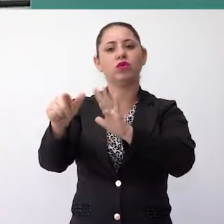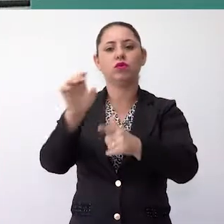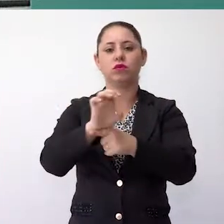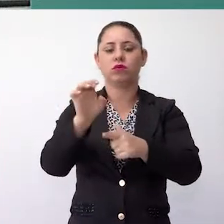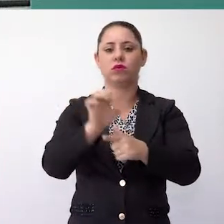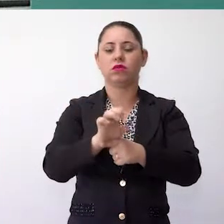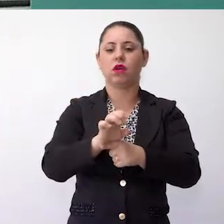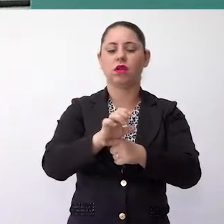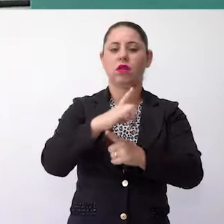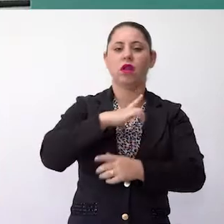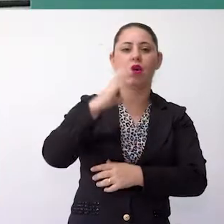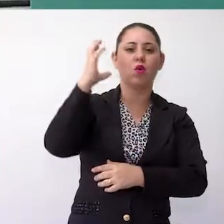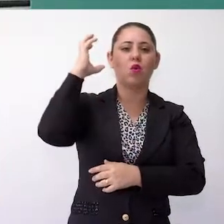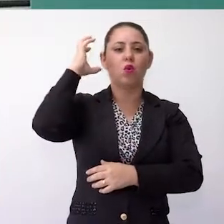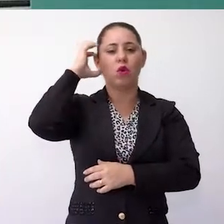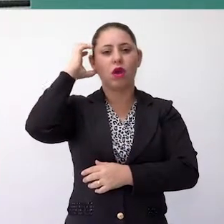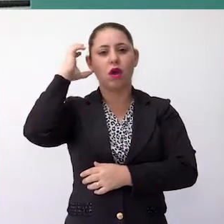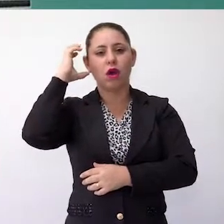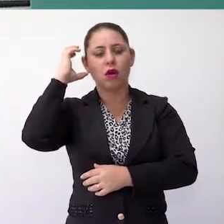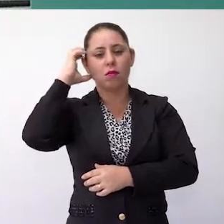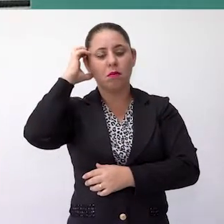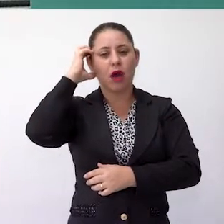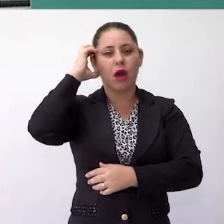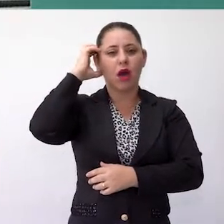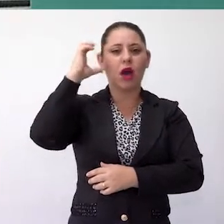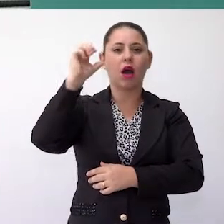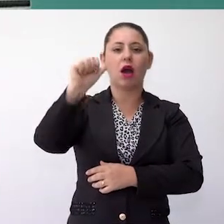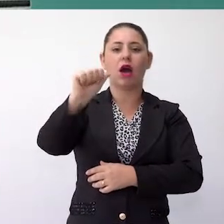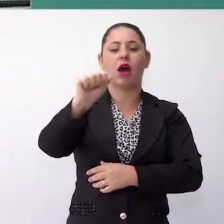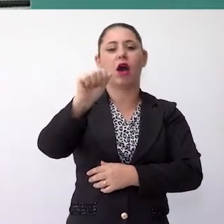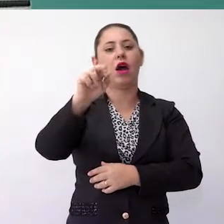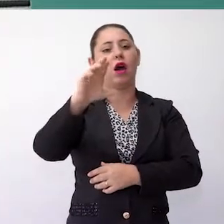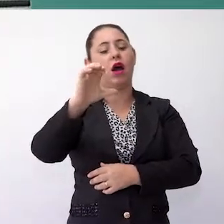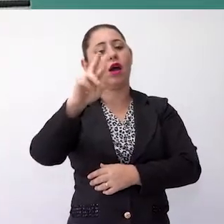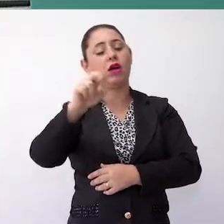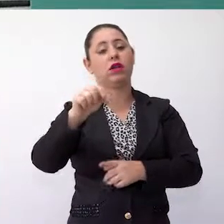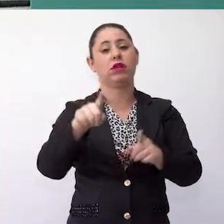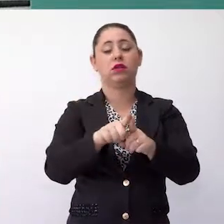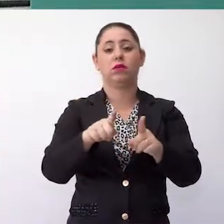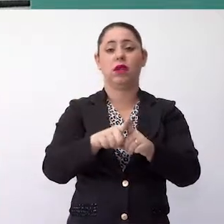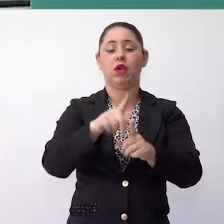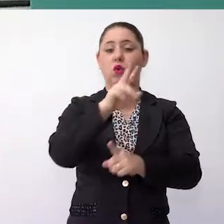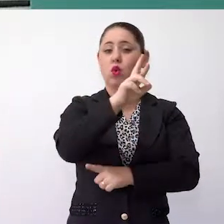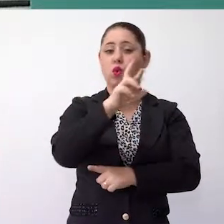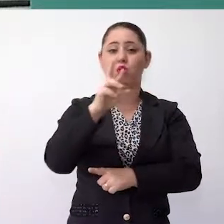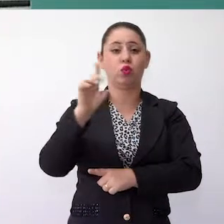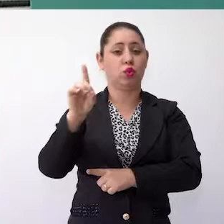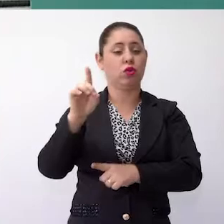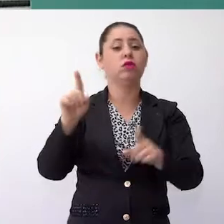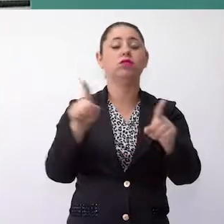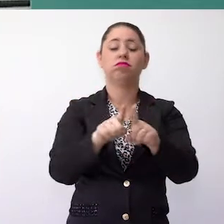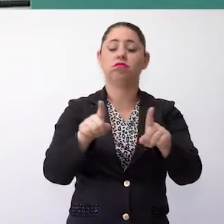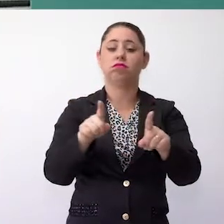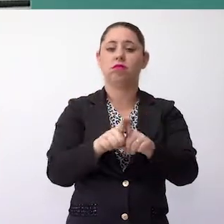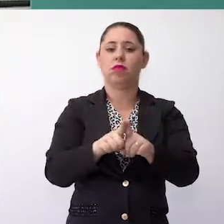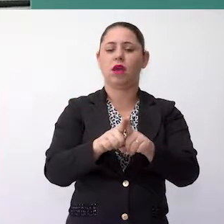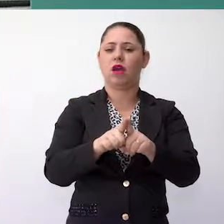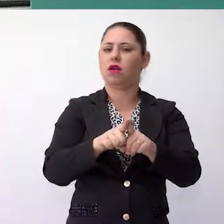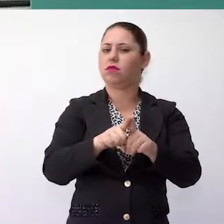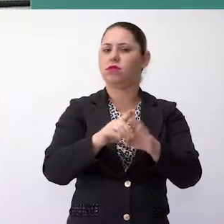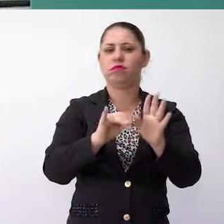estados. Nós temos o Mato Grosso, o estado do Acre, Rondônia, que já copiaram o modelo do DOF. É um modelo, como eu disse, pioneiro,